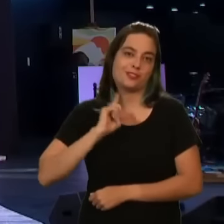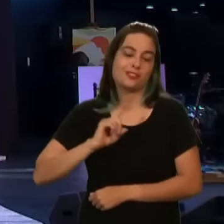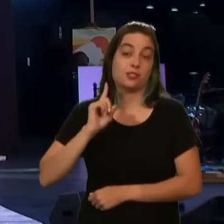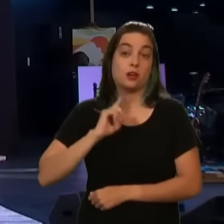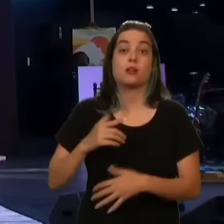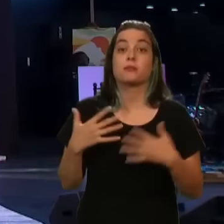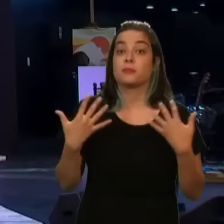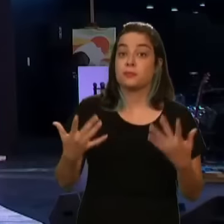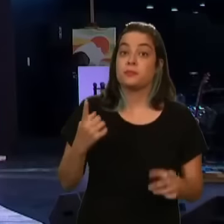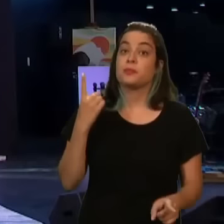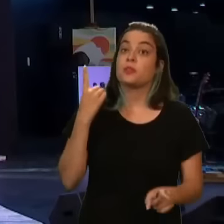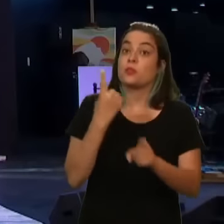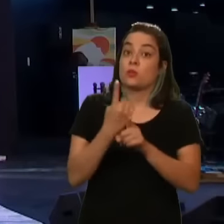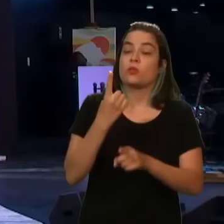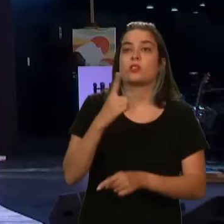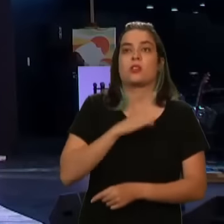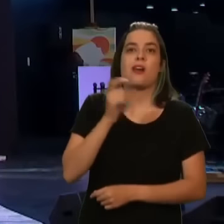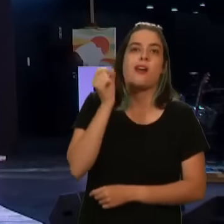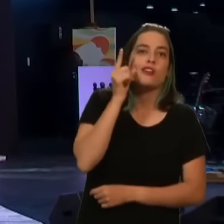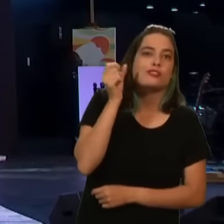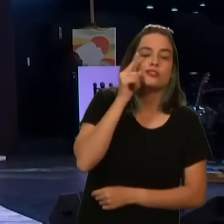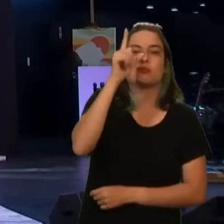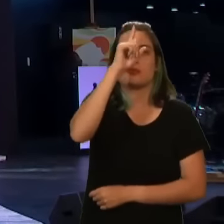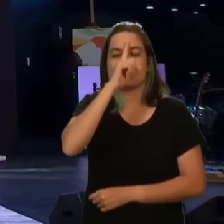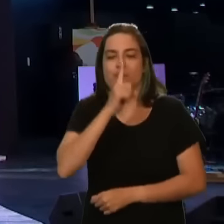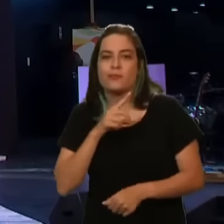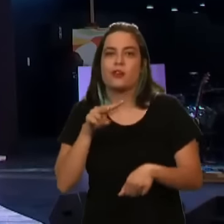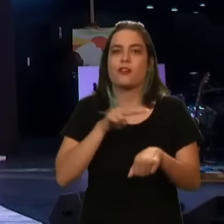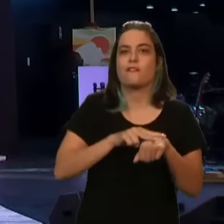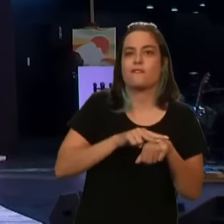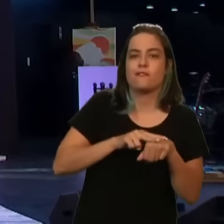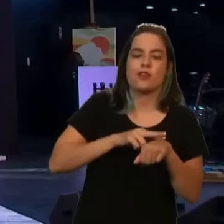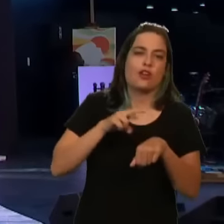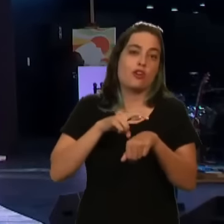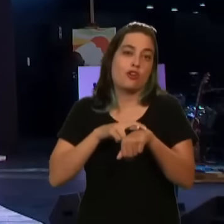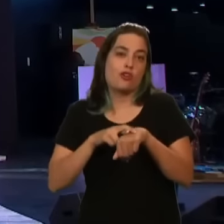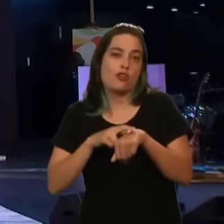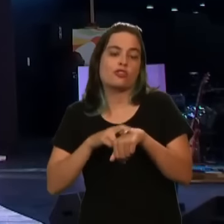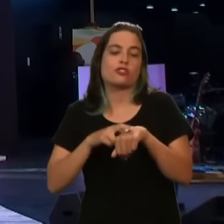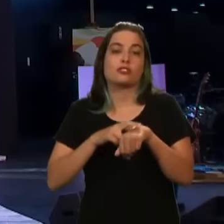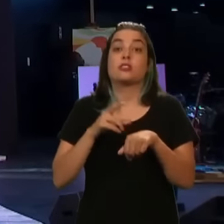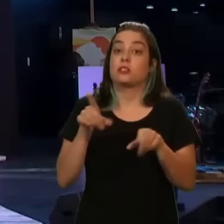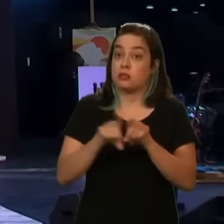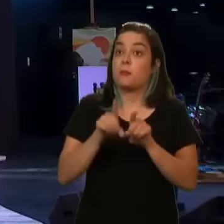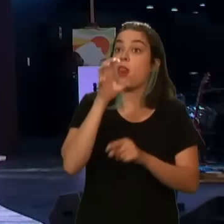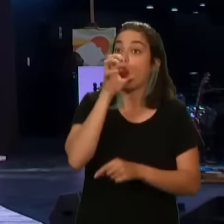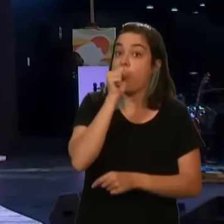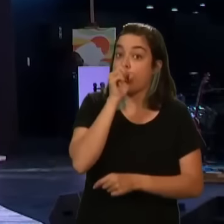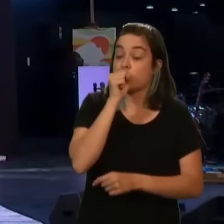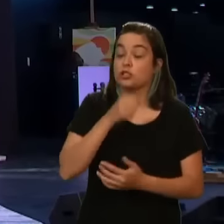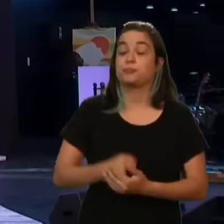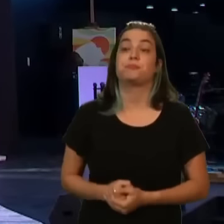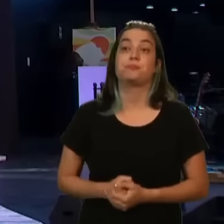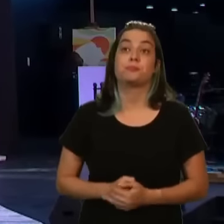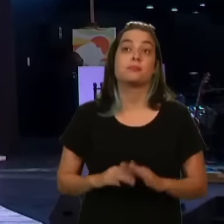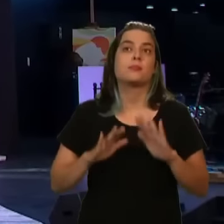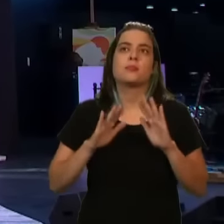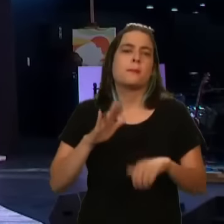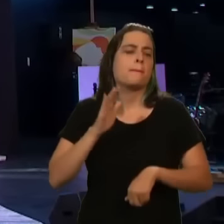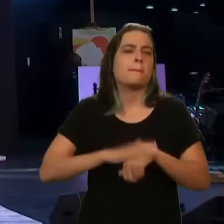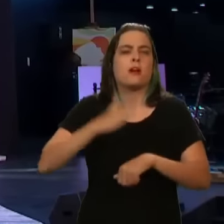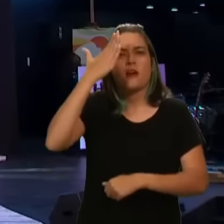e é possível encontrar turmalinas azuis, amarelas, verdes, violetas e até laranjas. Mas as turmalinas